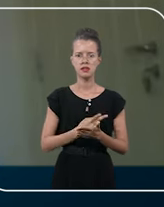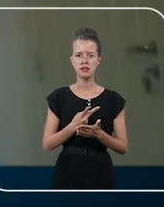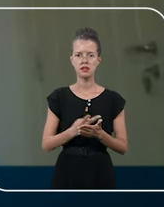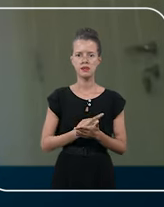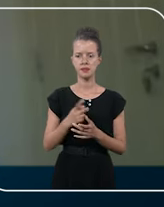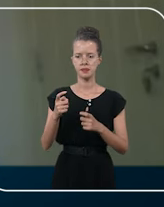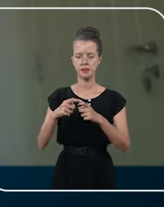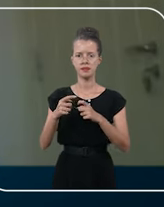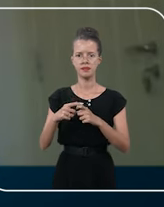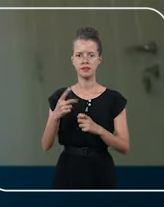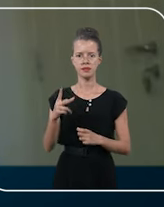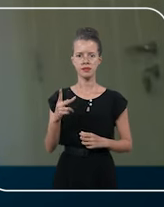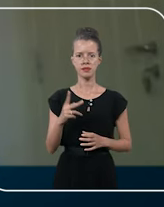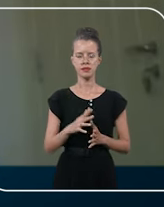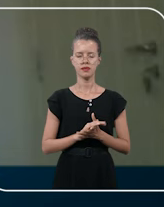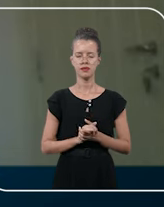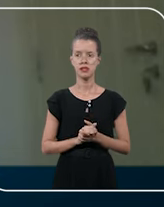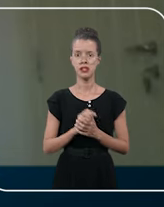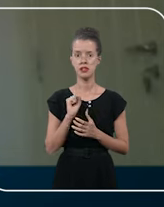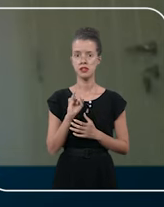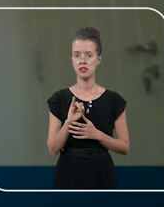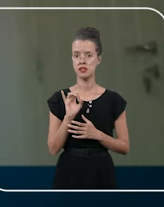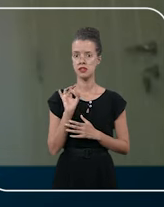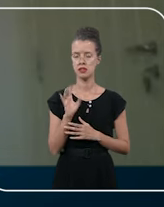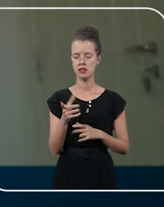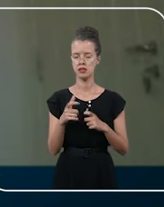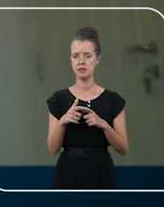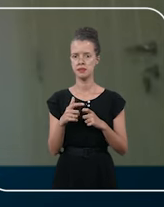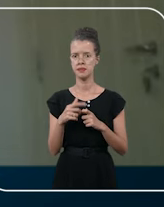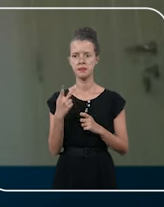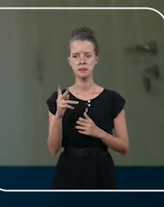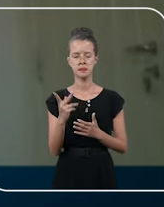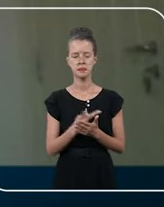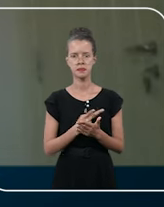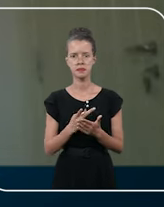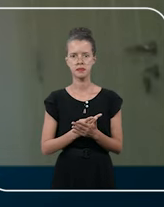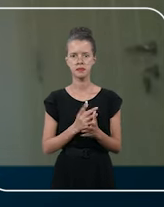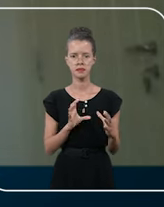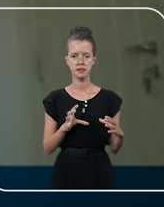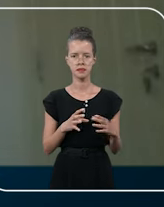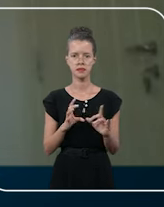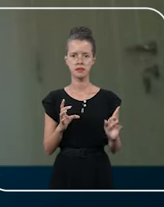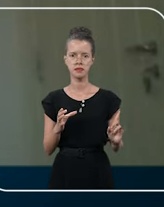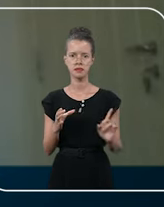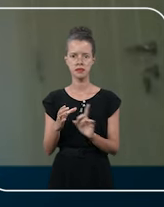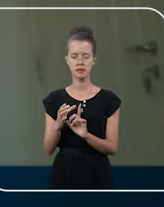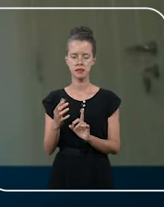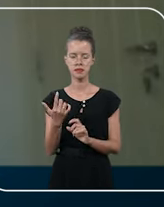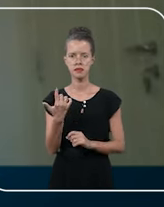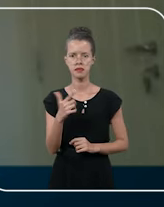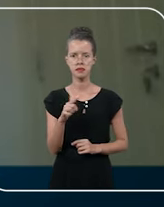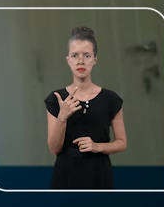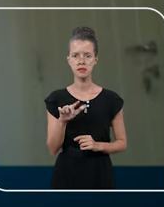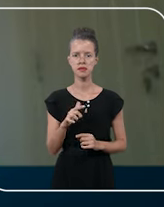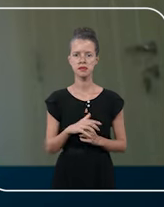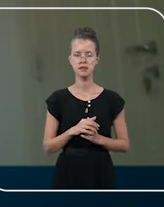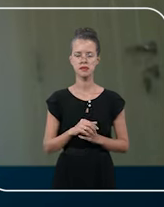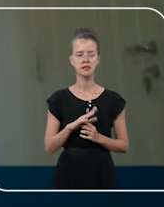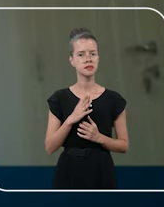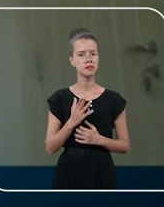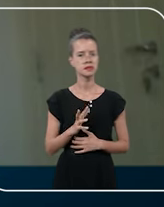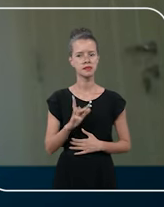Então, se for só o erro do profissional e essa equipe não está integrante do hospital, quem vai responder é a